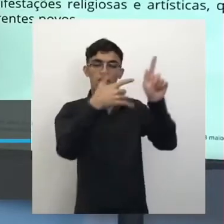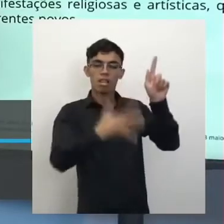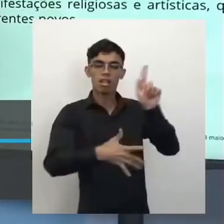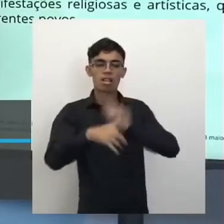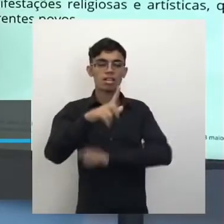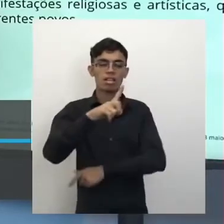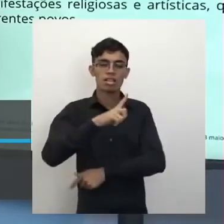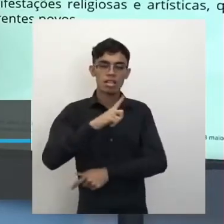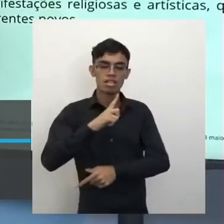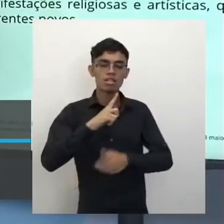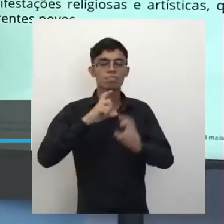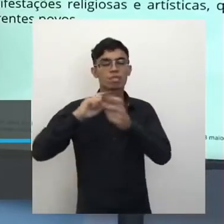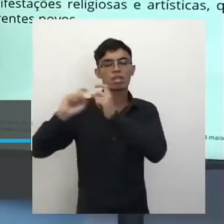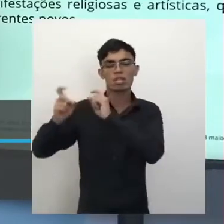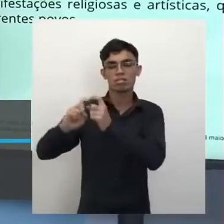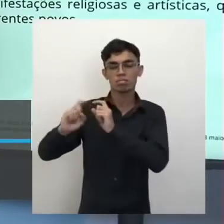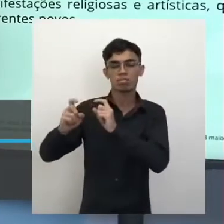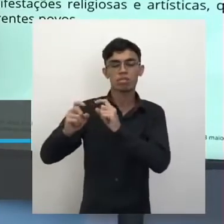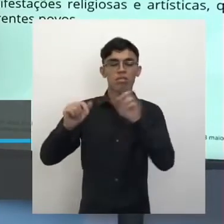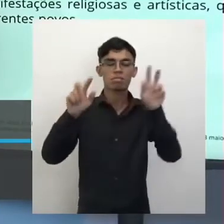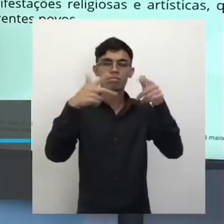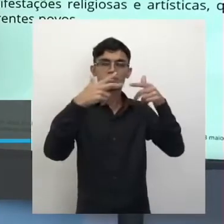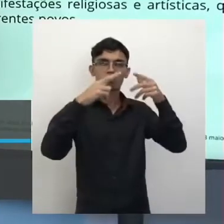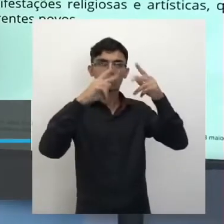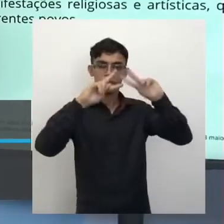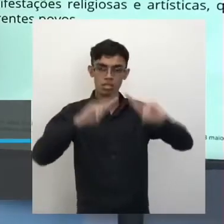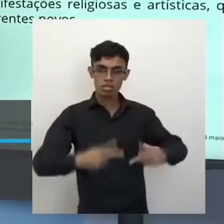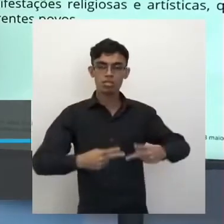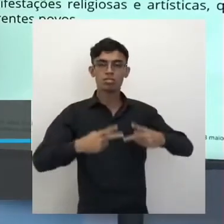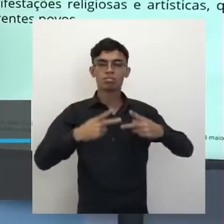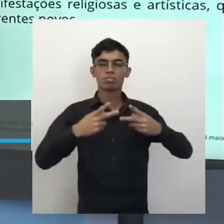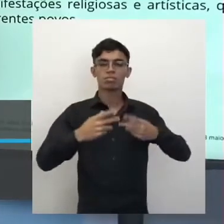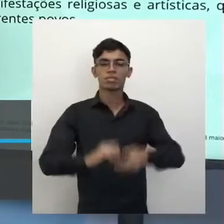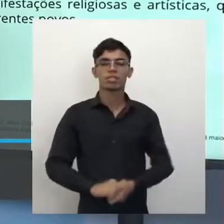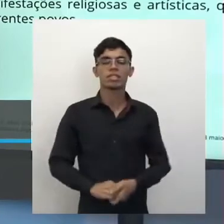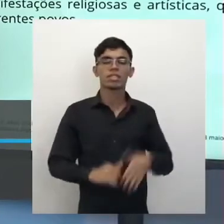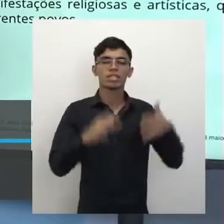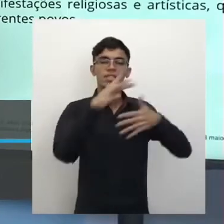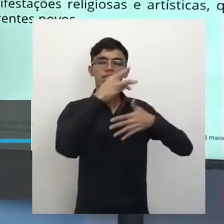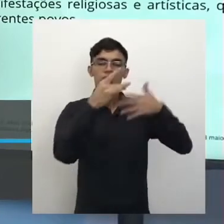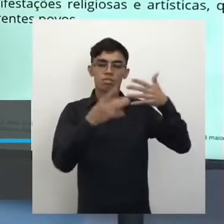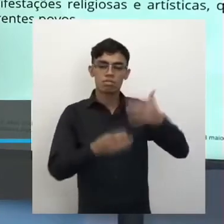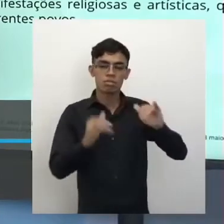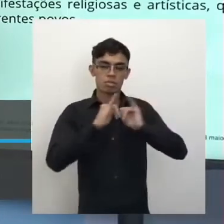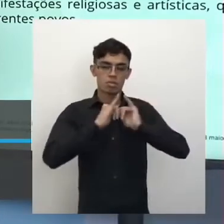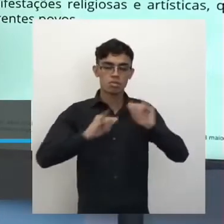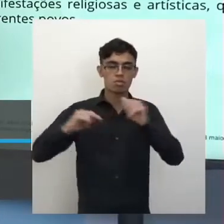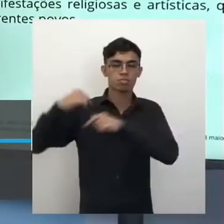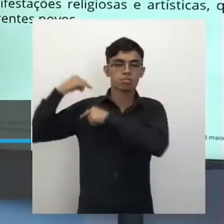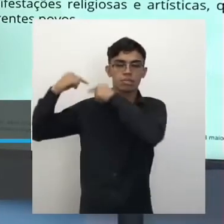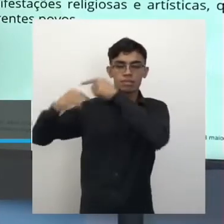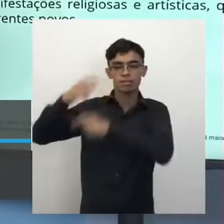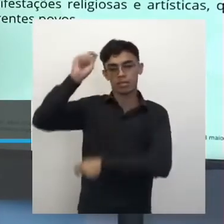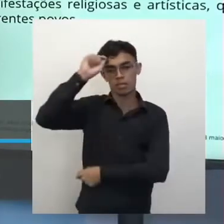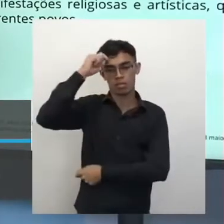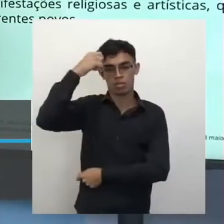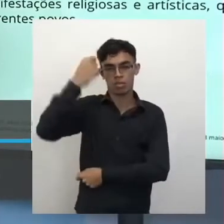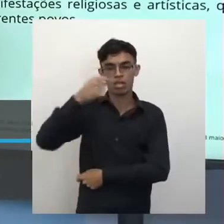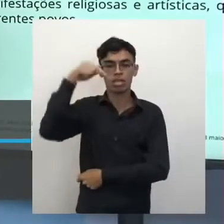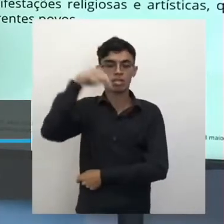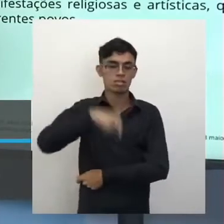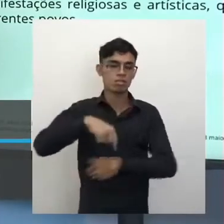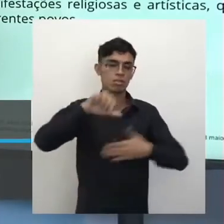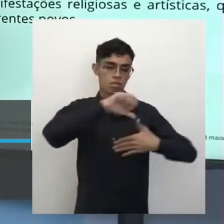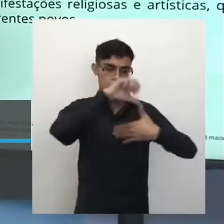muitas reuniões em links, falando sobre essa questão aí de afrodescendentes, que não é só aqui